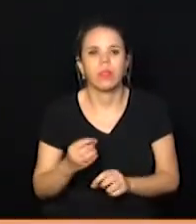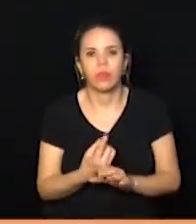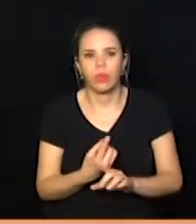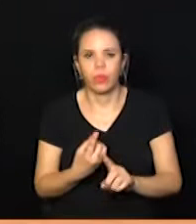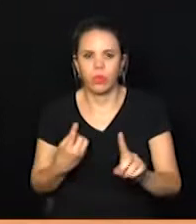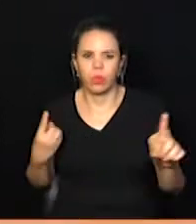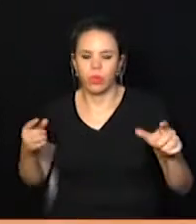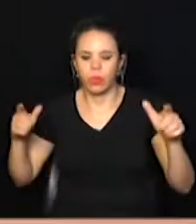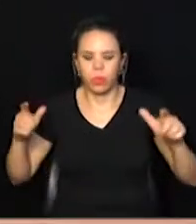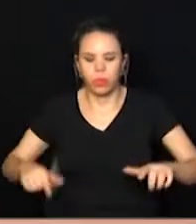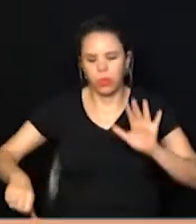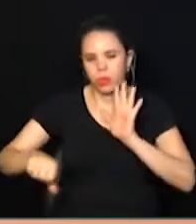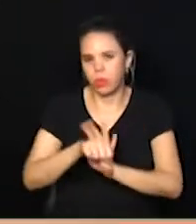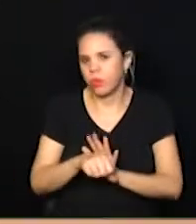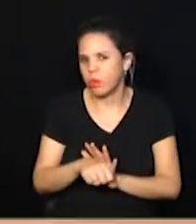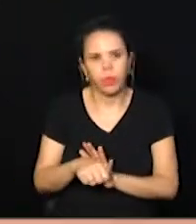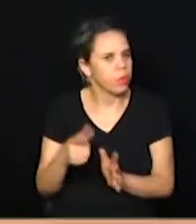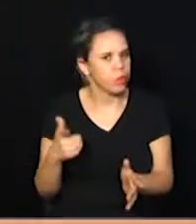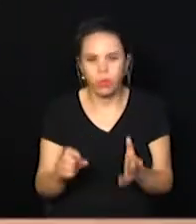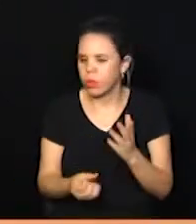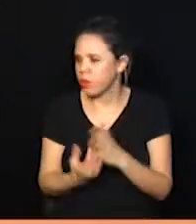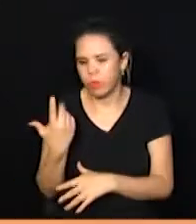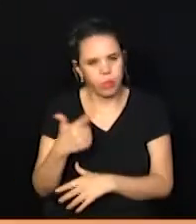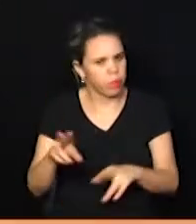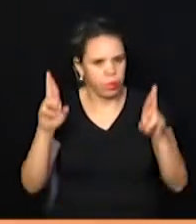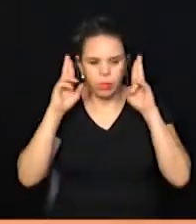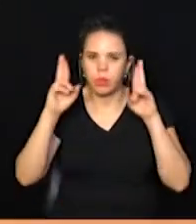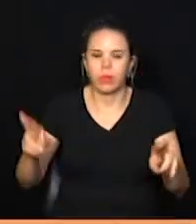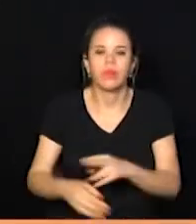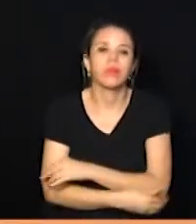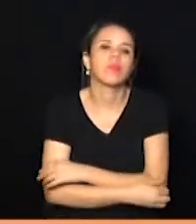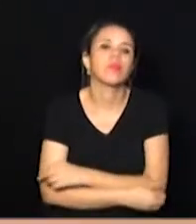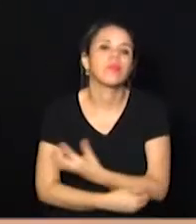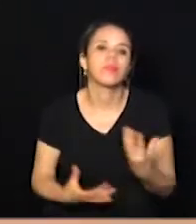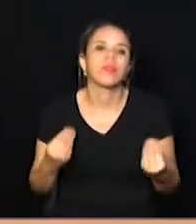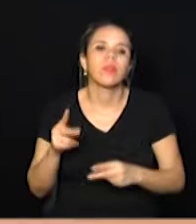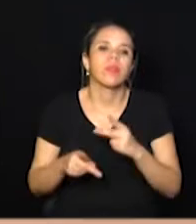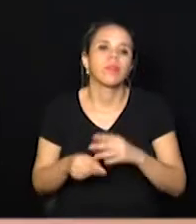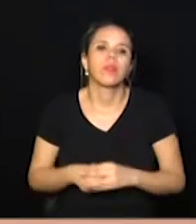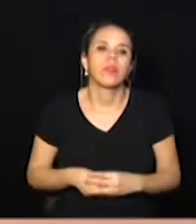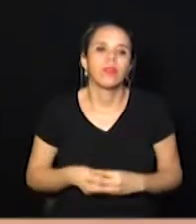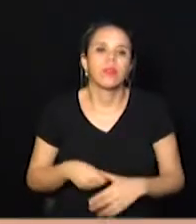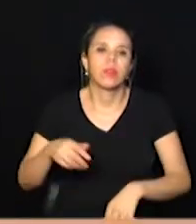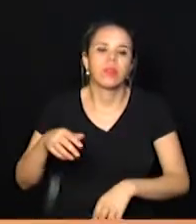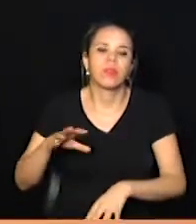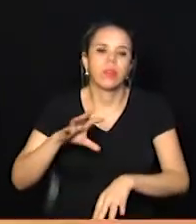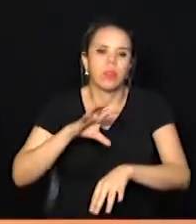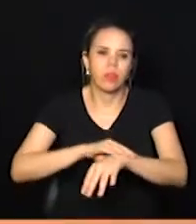isolamento do local do crime não foi respeitada. Várias pessoas tocaram no carro,